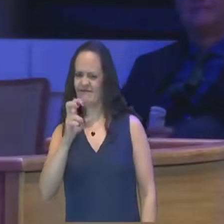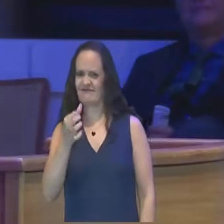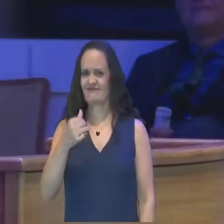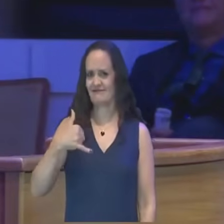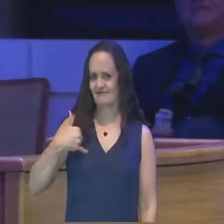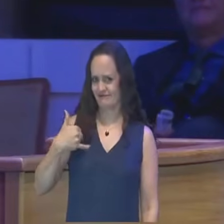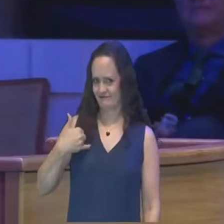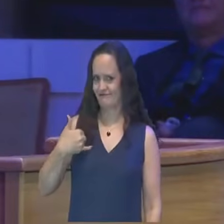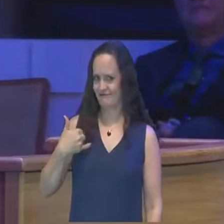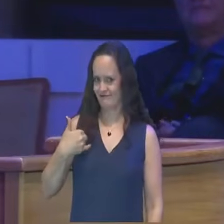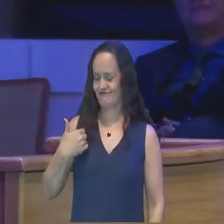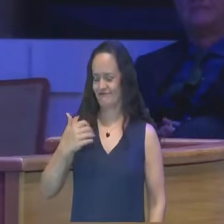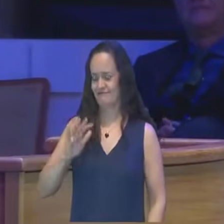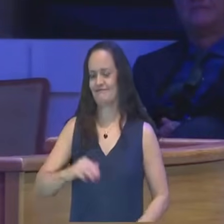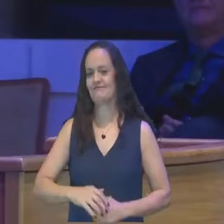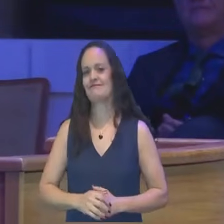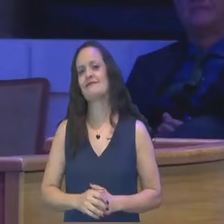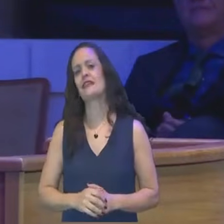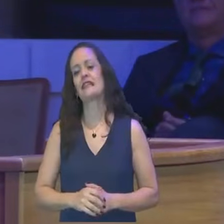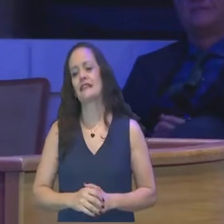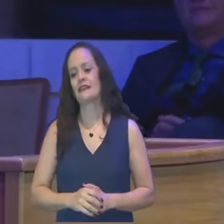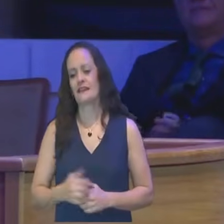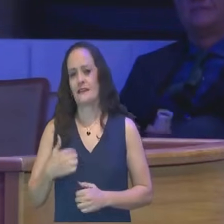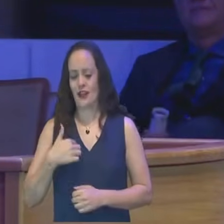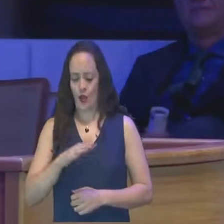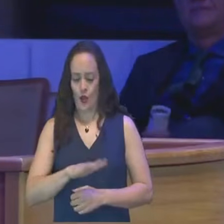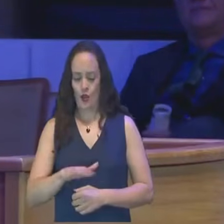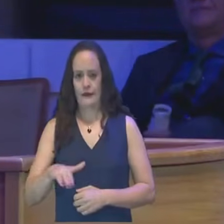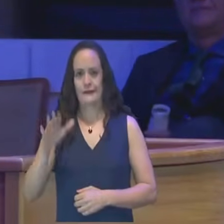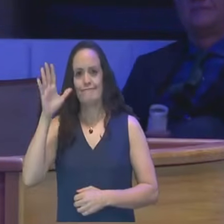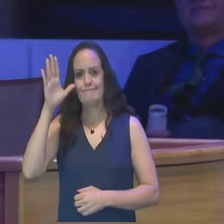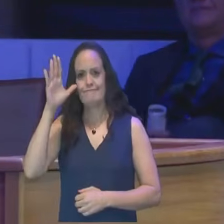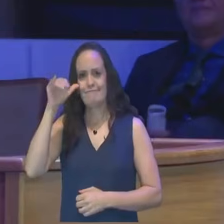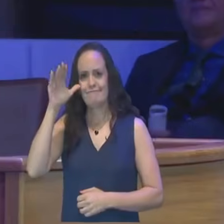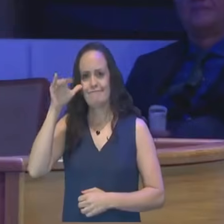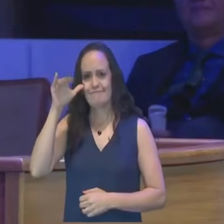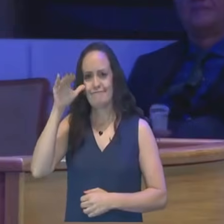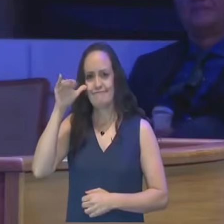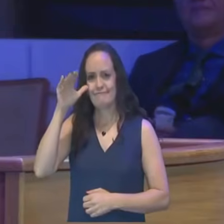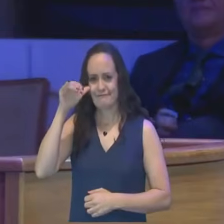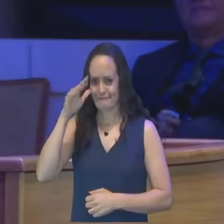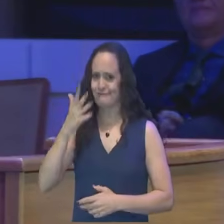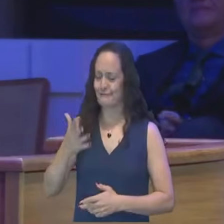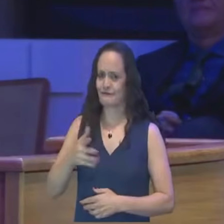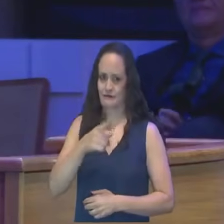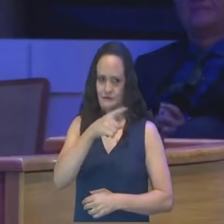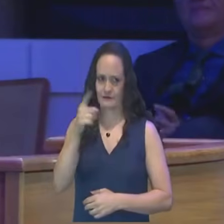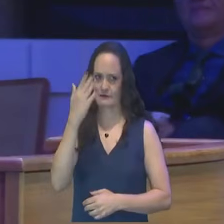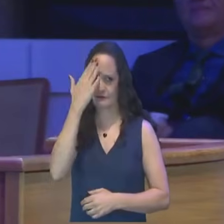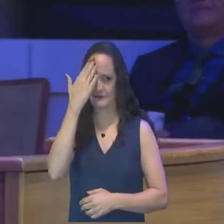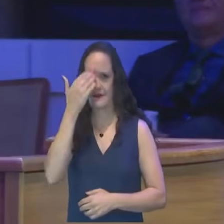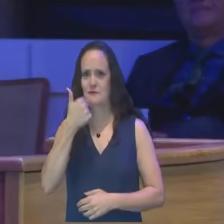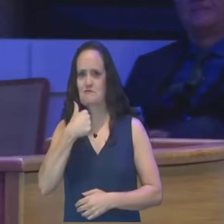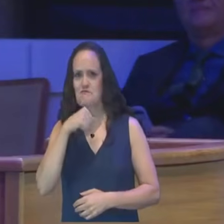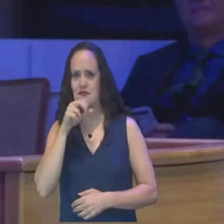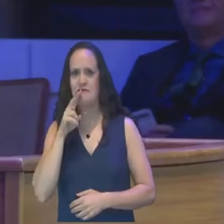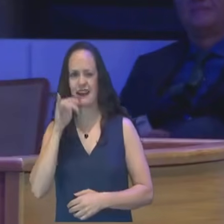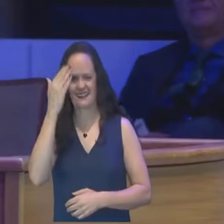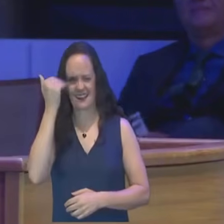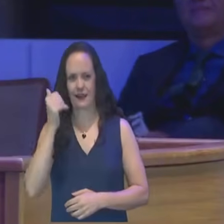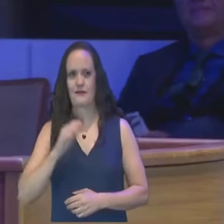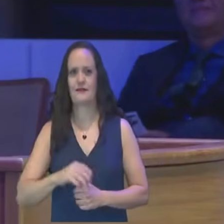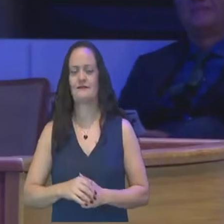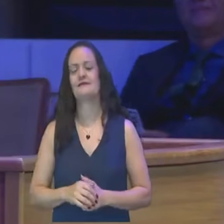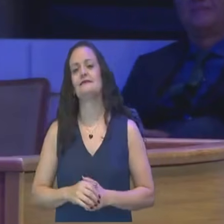idade, eu, como uma criança muito curiosa, e acho que os pais entendem muito isso,